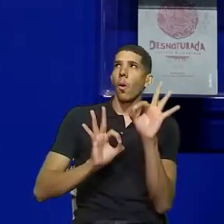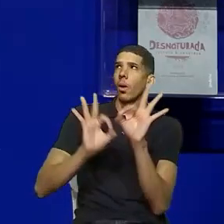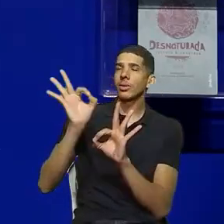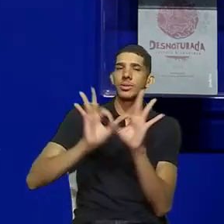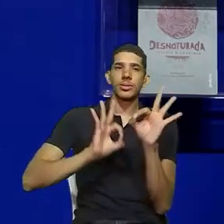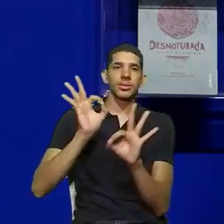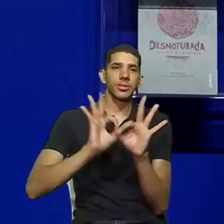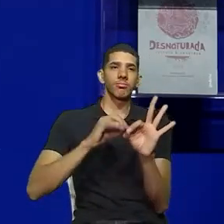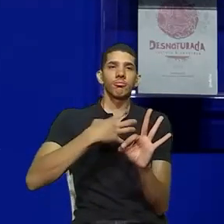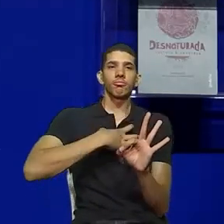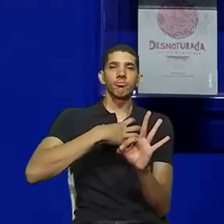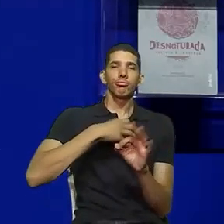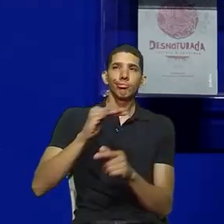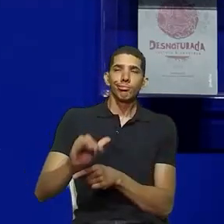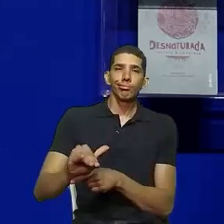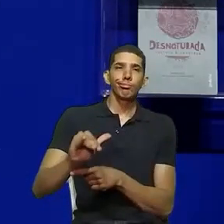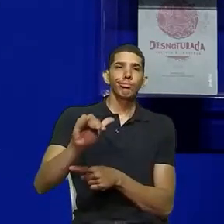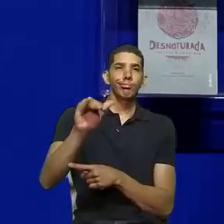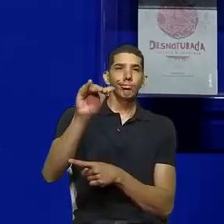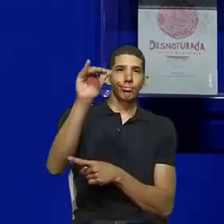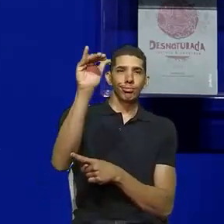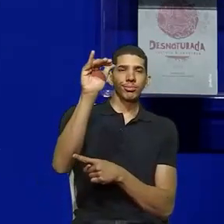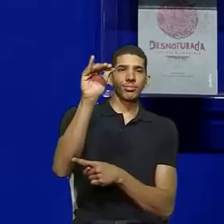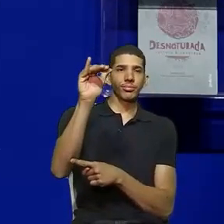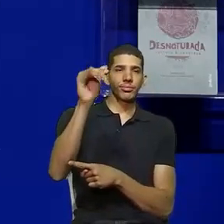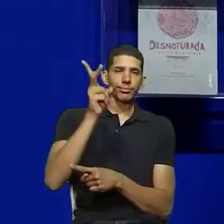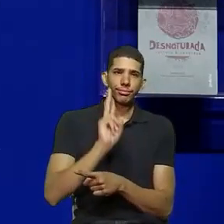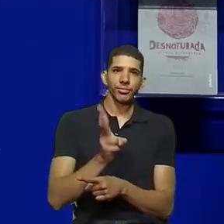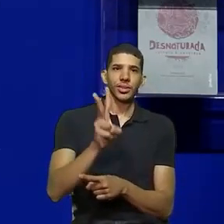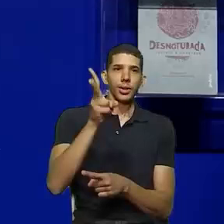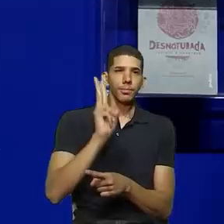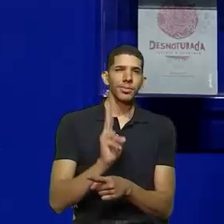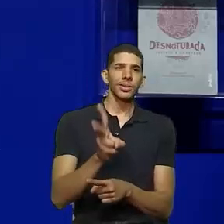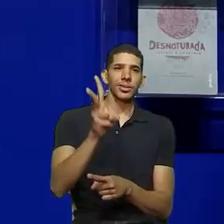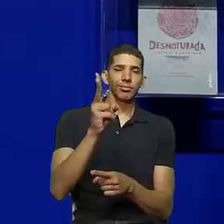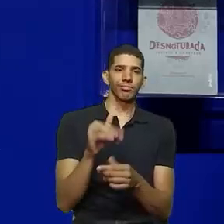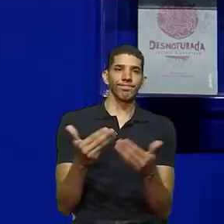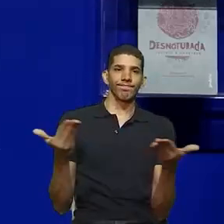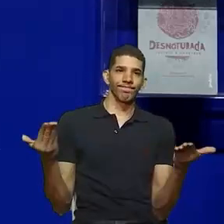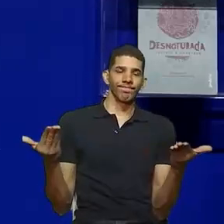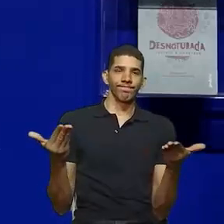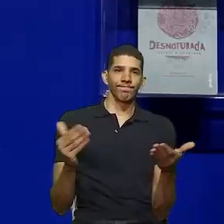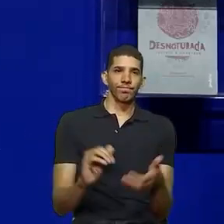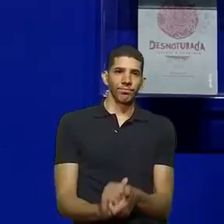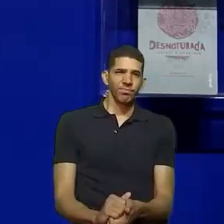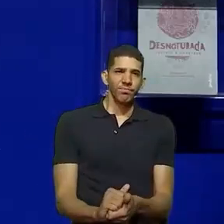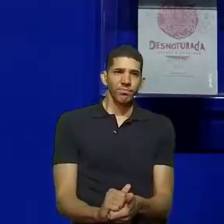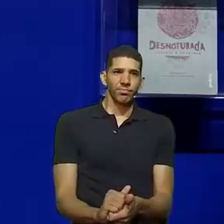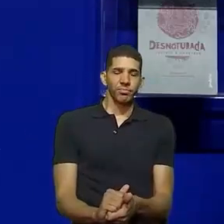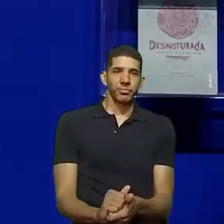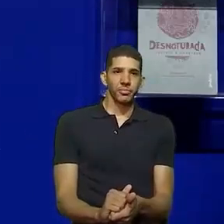a gente continuar a vida, né? Eu acho que se não fosse, pelo menos